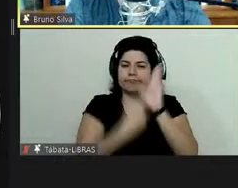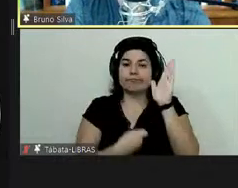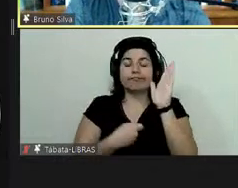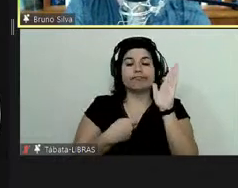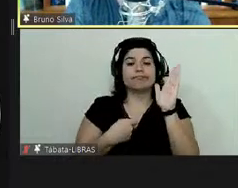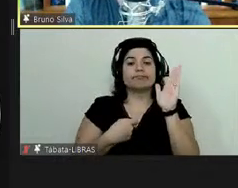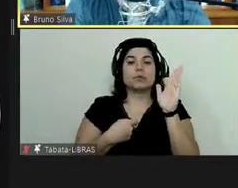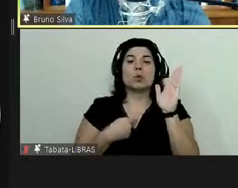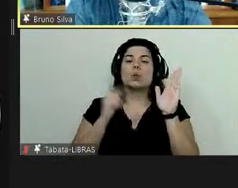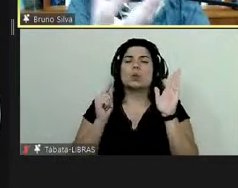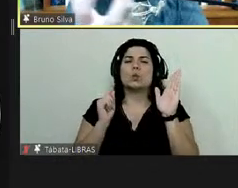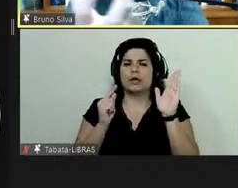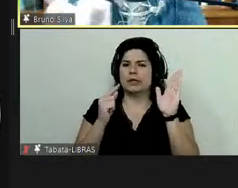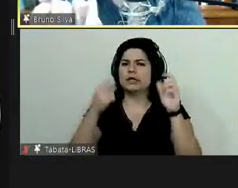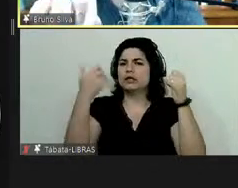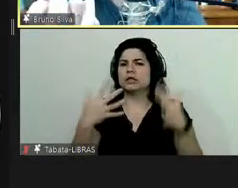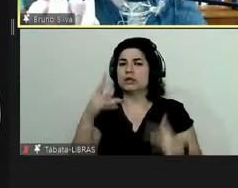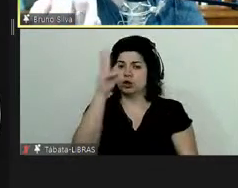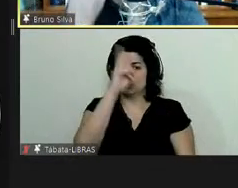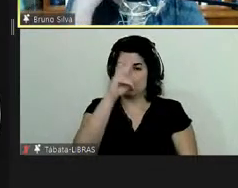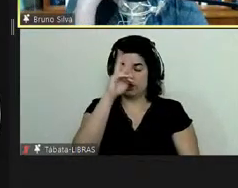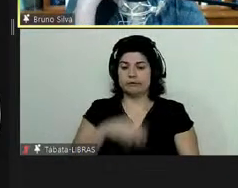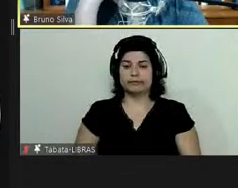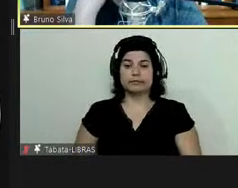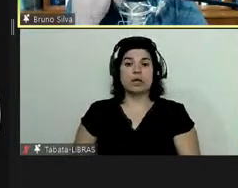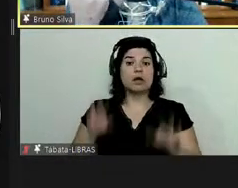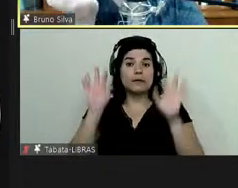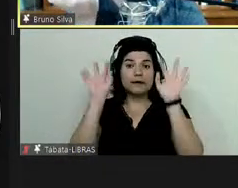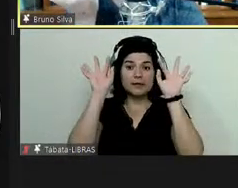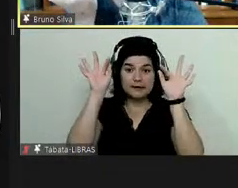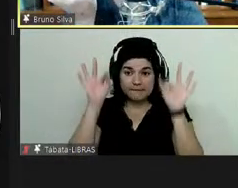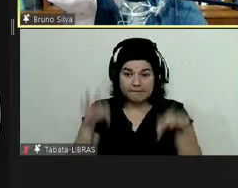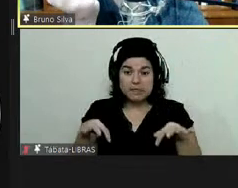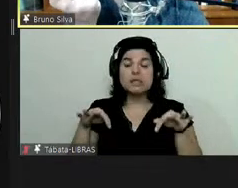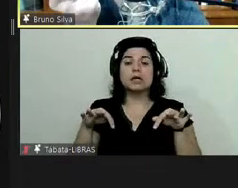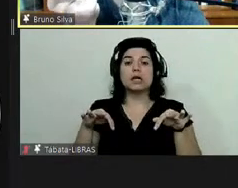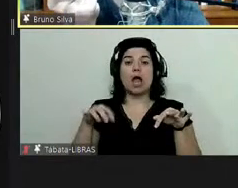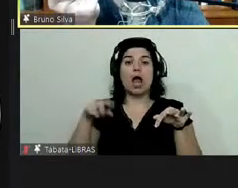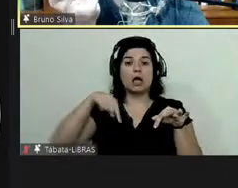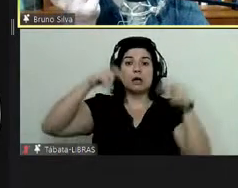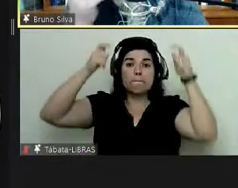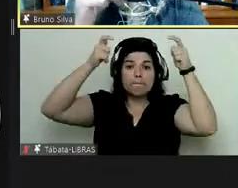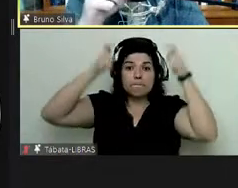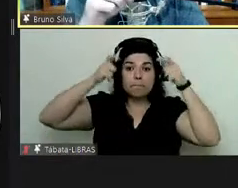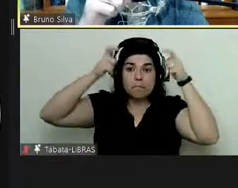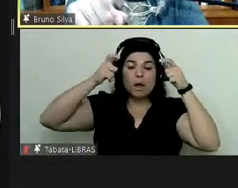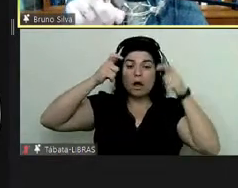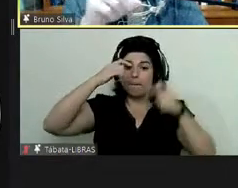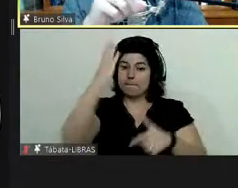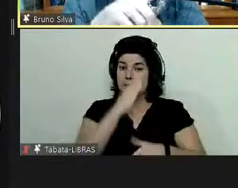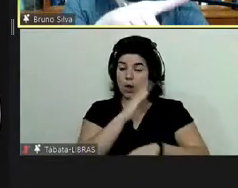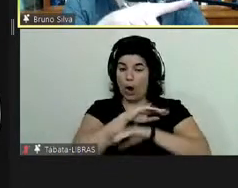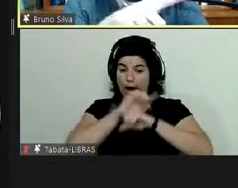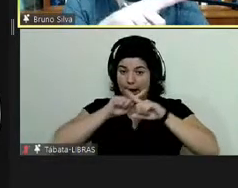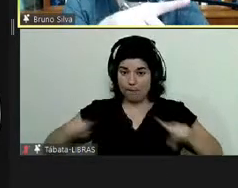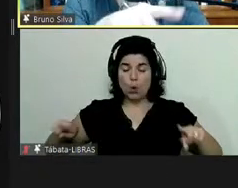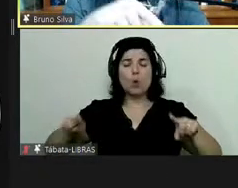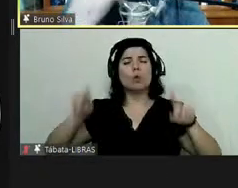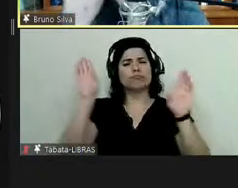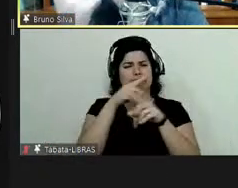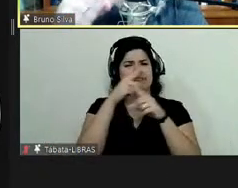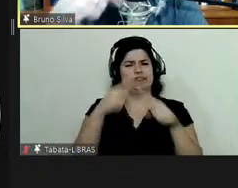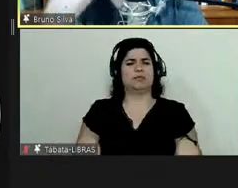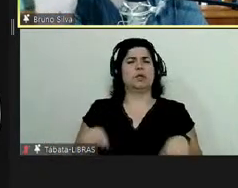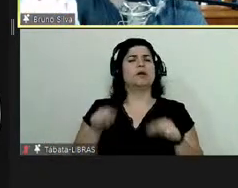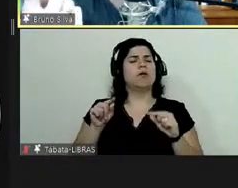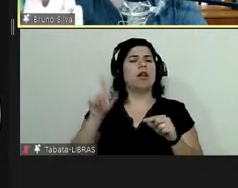muito interessante que ele fala assim né ele falou Olha quando terminou a monarquia no Brasil teve gente na própria capital quero o Rio de Janeiro